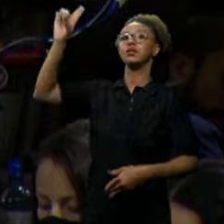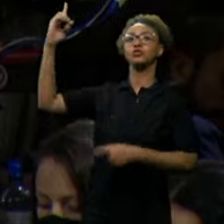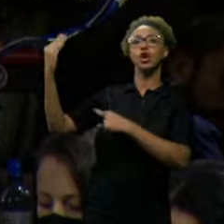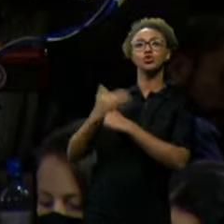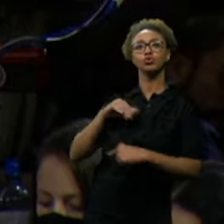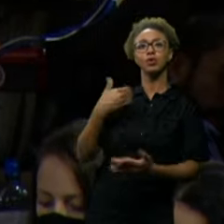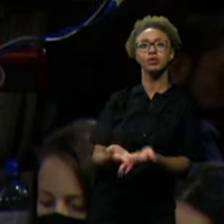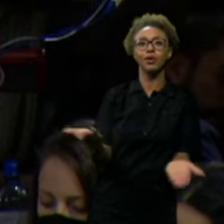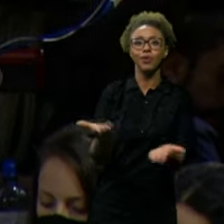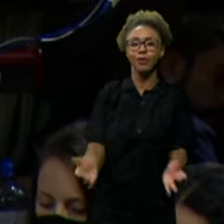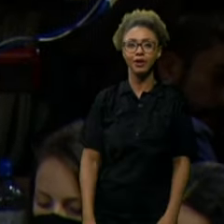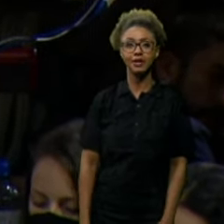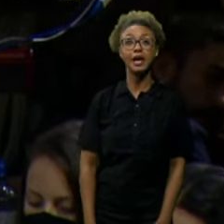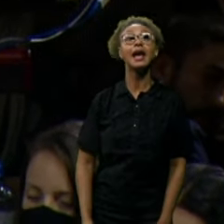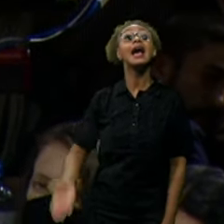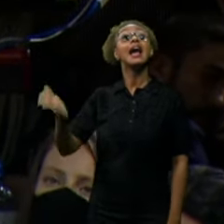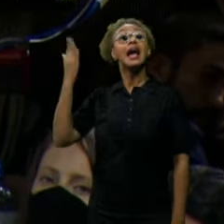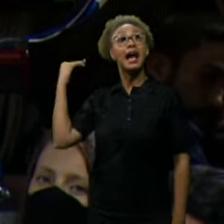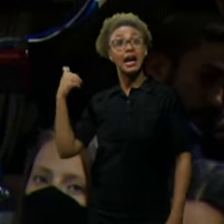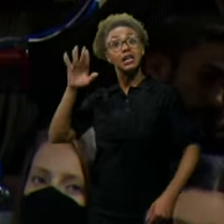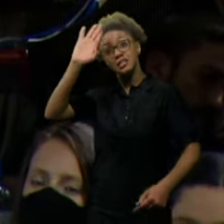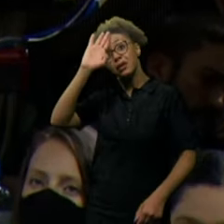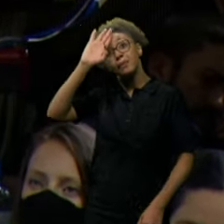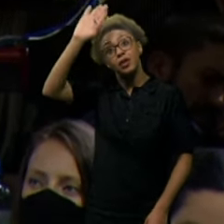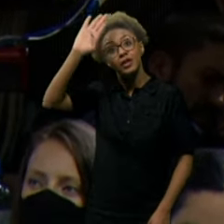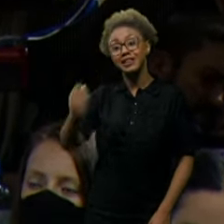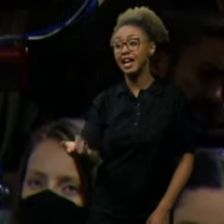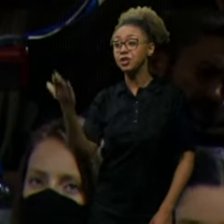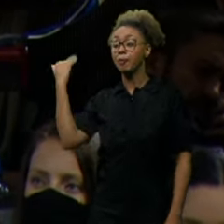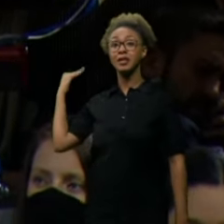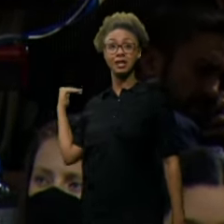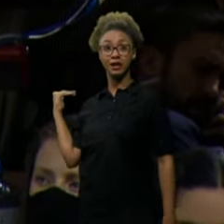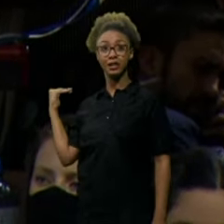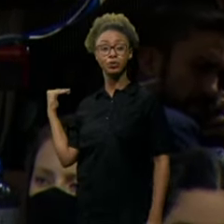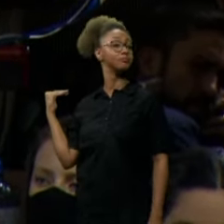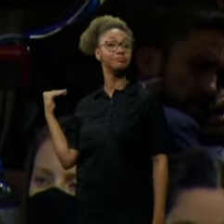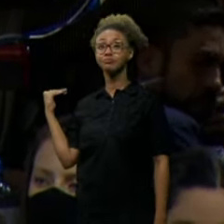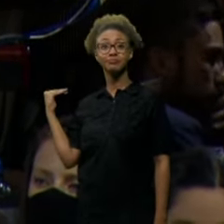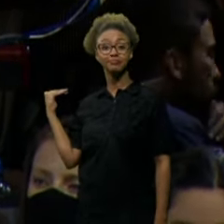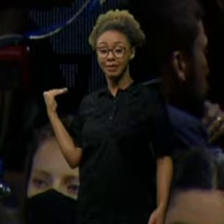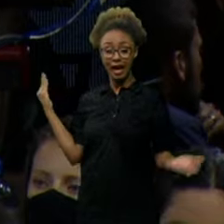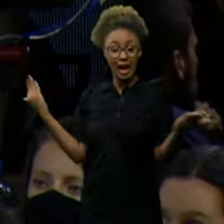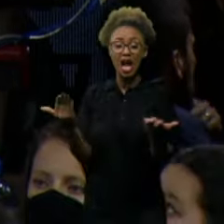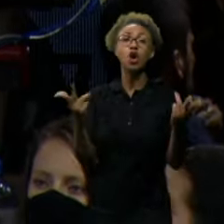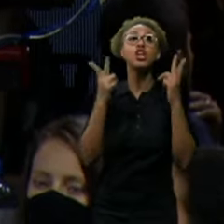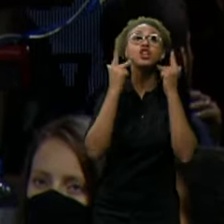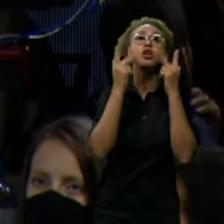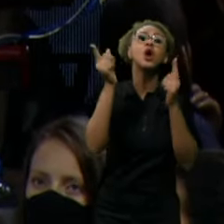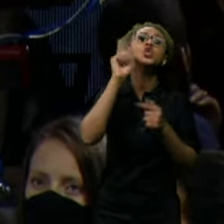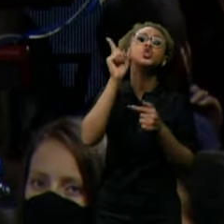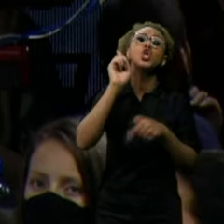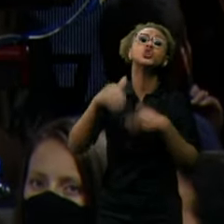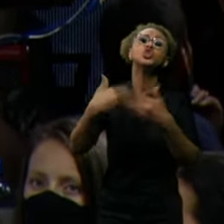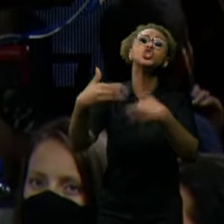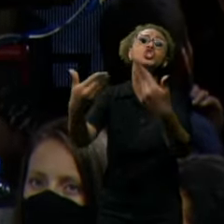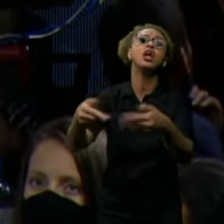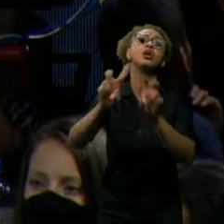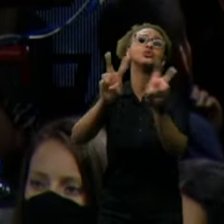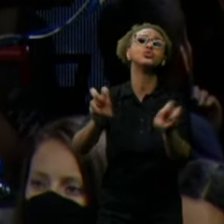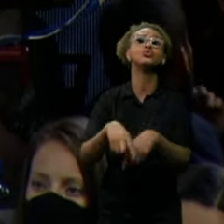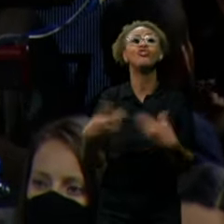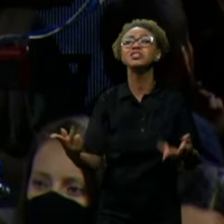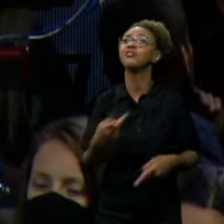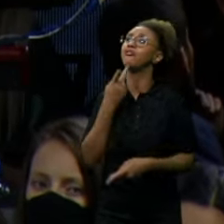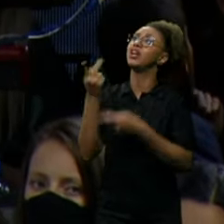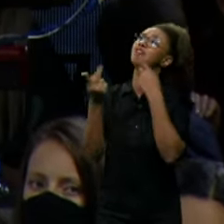reconhece como pai aquilo que outrora era prioridade no passado agora já não é mais prioridade esse assunto trivial não tenho mais porque